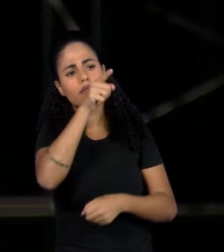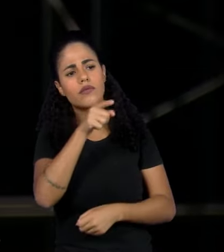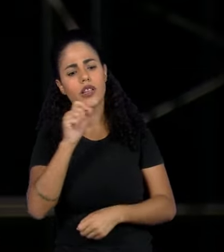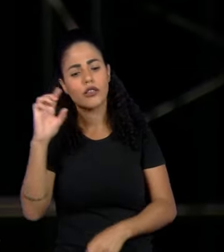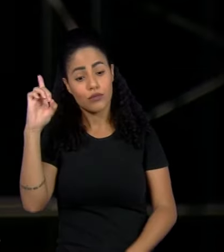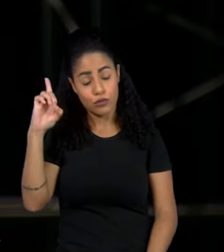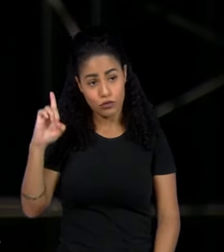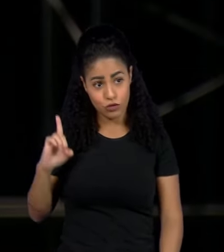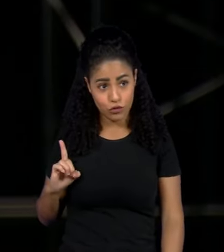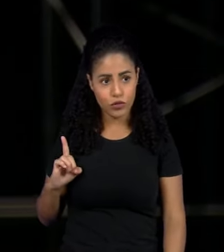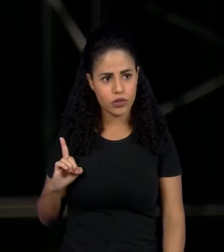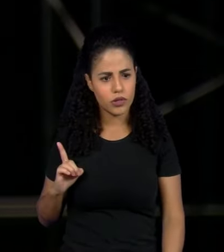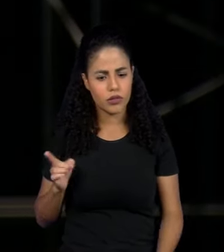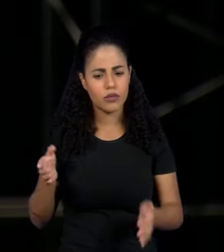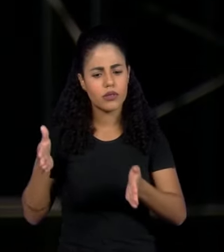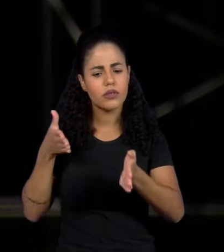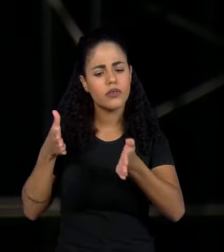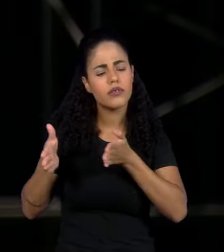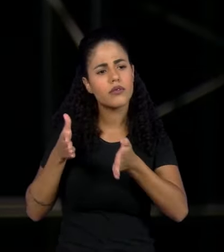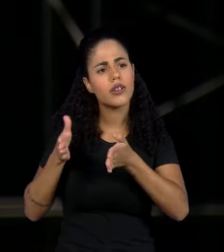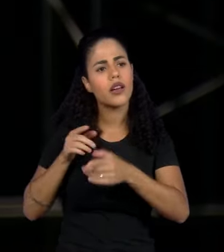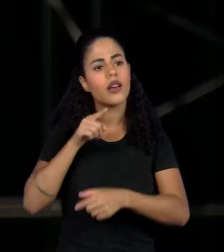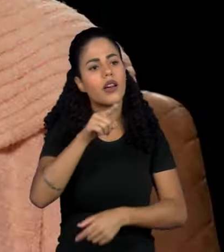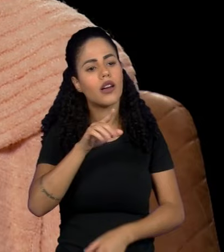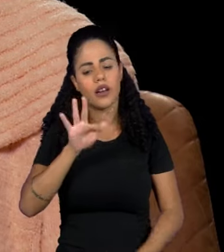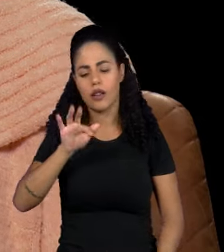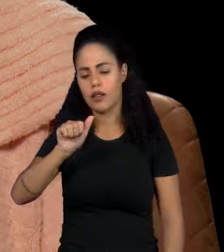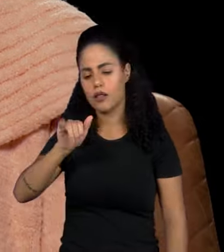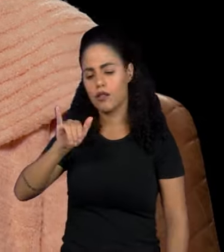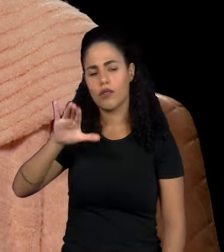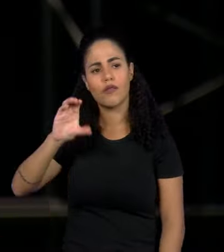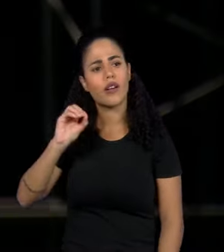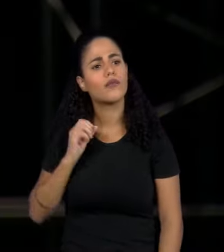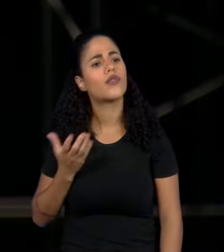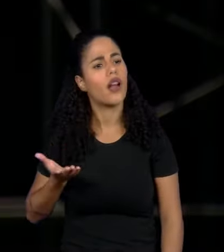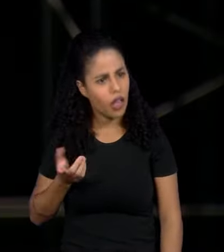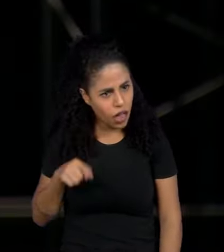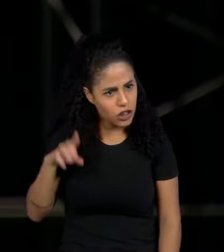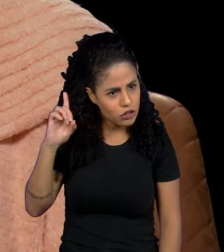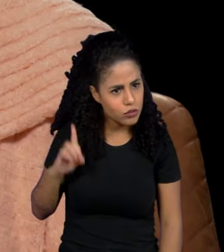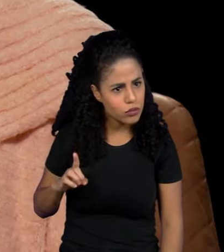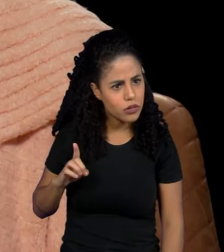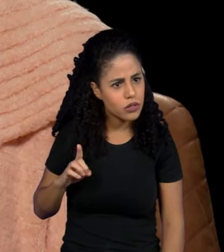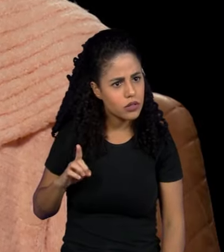diretor dessa fase da sua carreira foi o Fábio Sabag, né? O seu grande diretor.